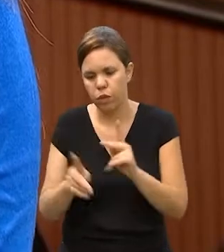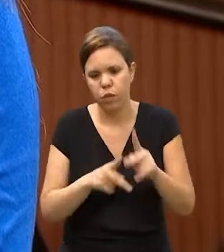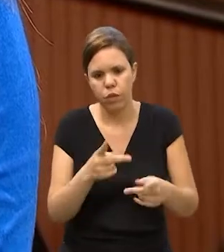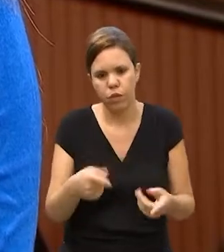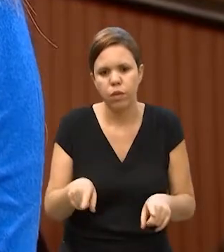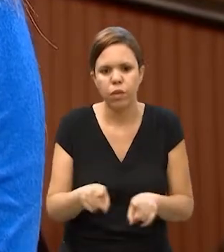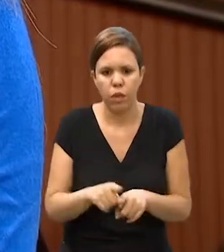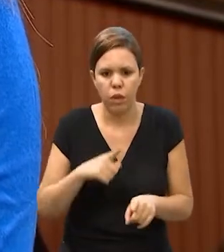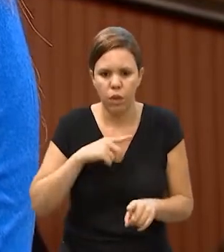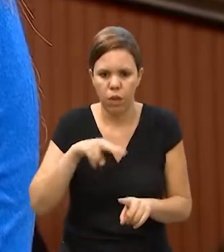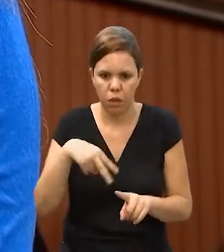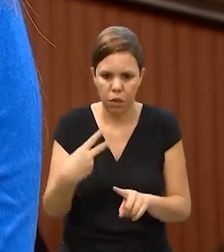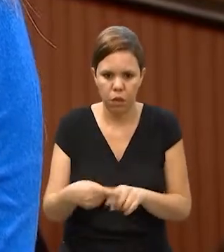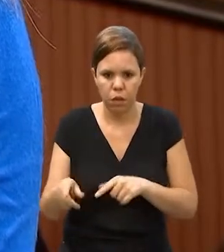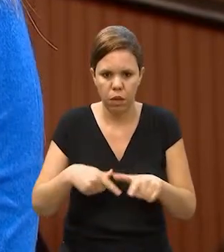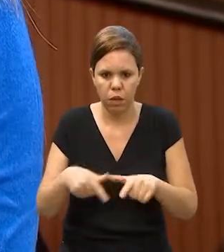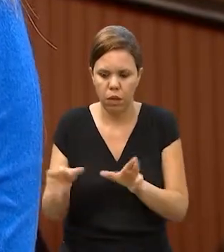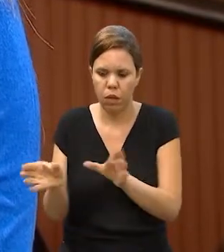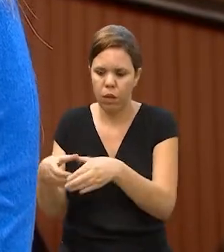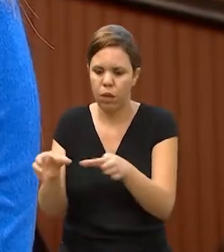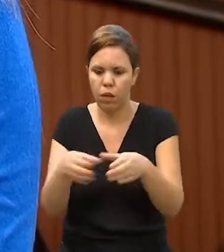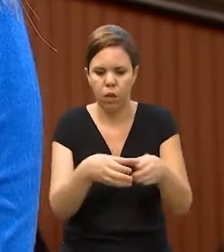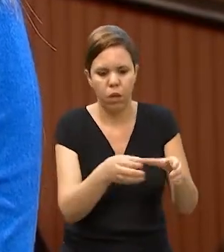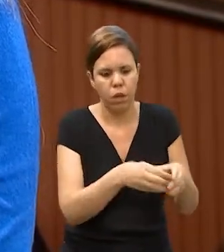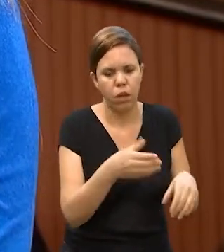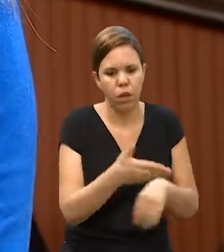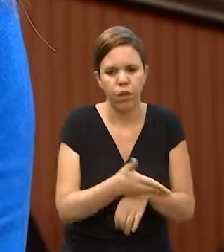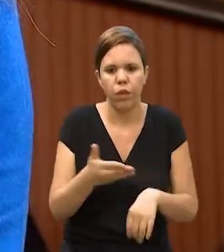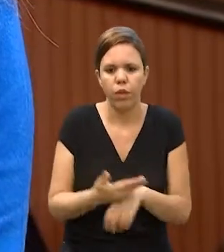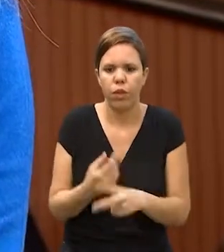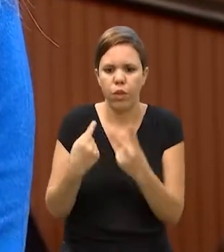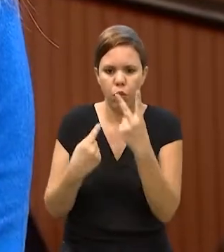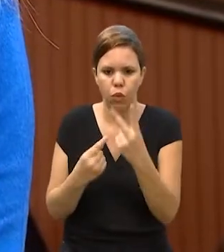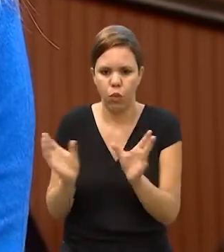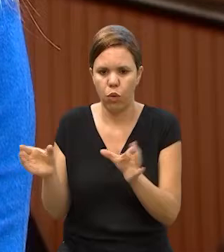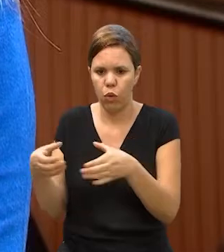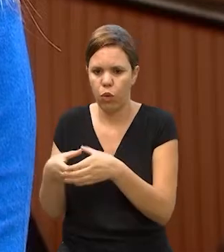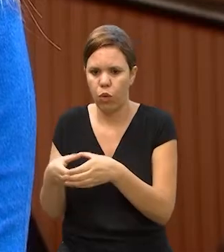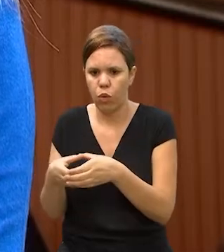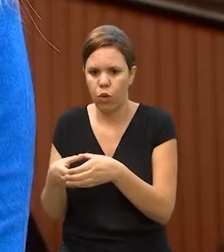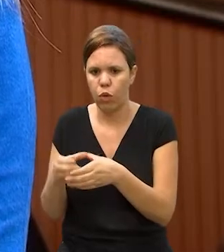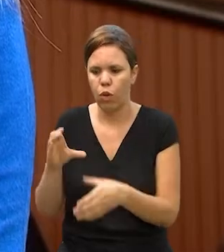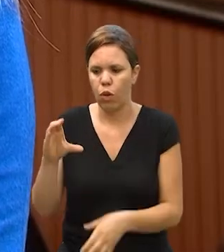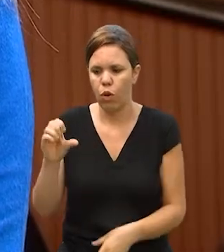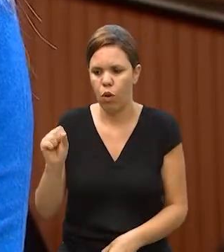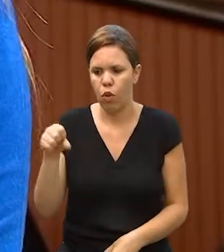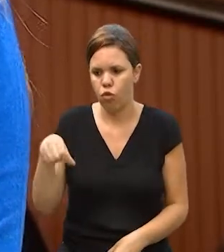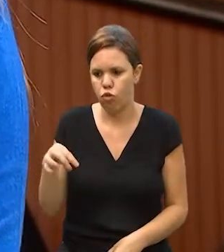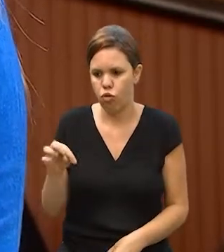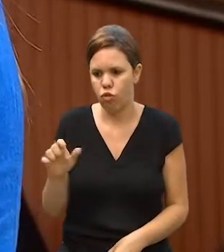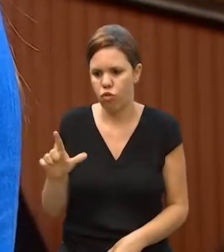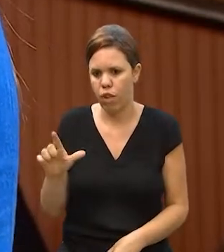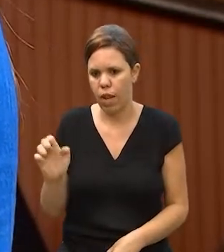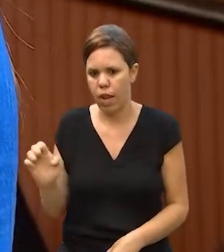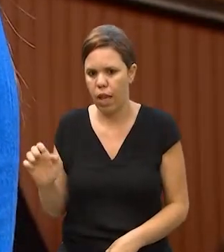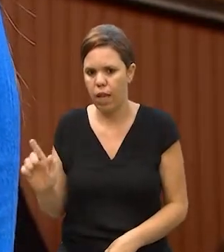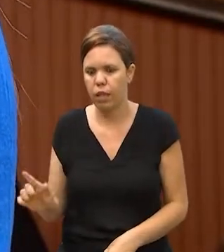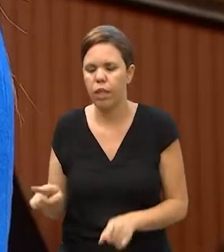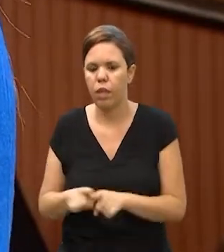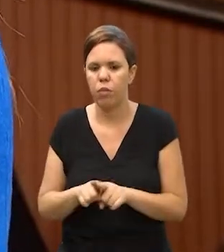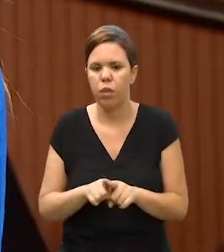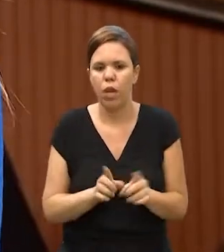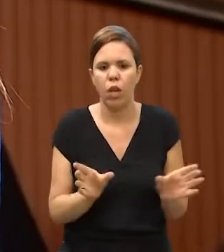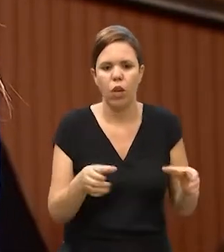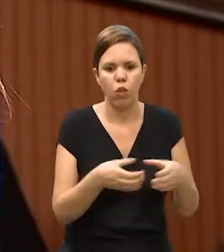população, tem ainda o trabalho das comissões, né? O senhor faz parte de duas, da Conchileg e da Relações Internacionais.